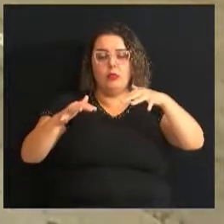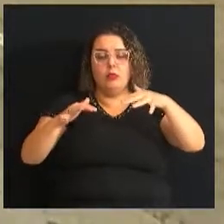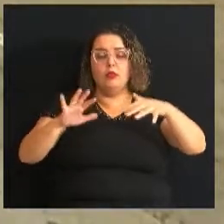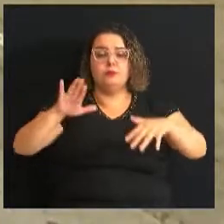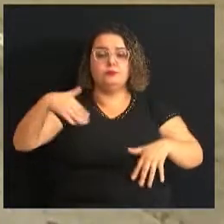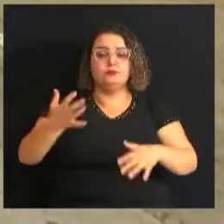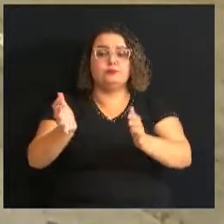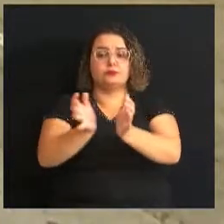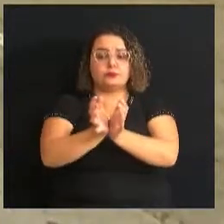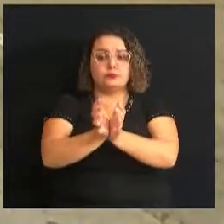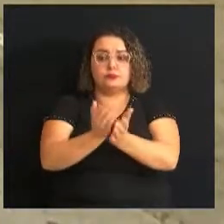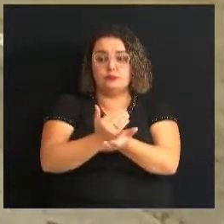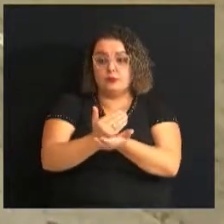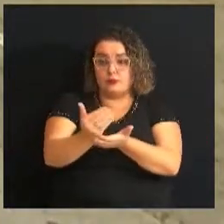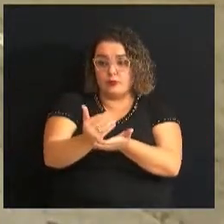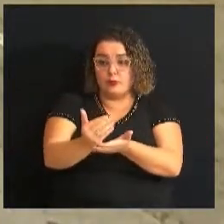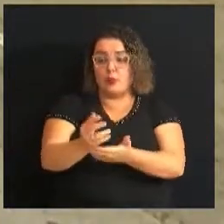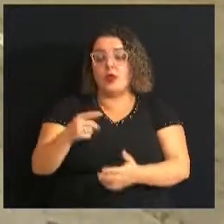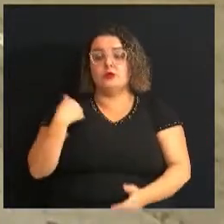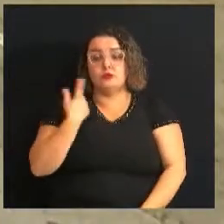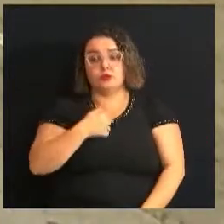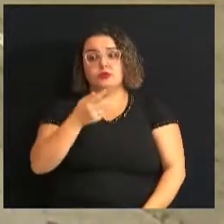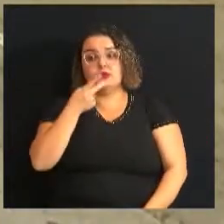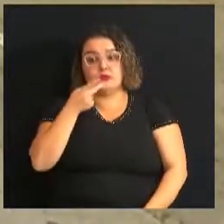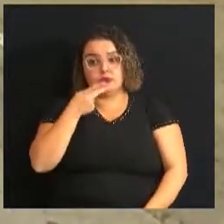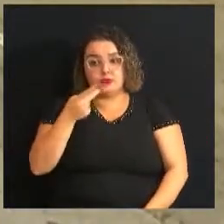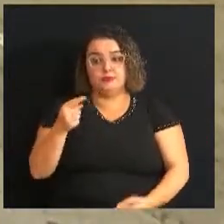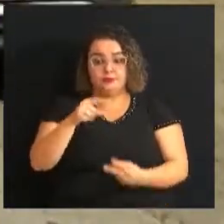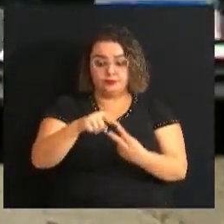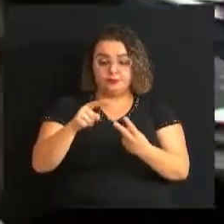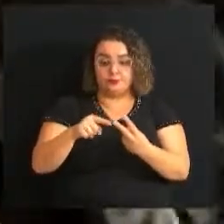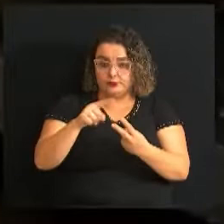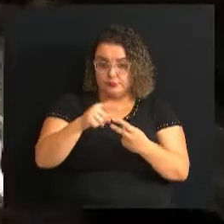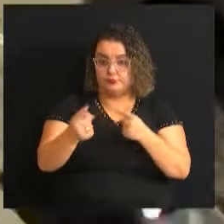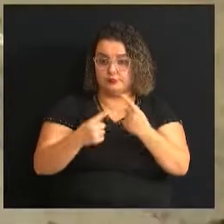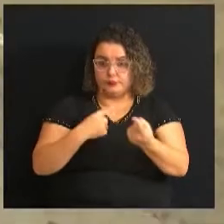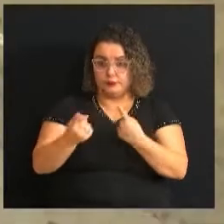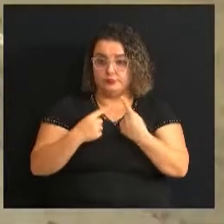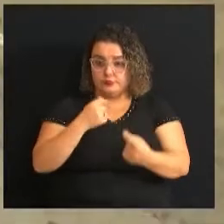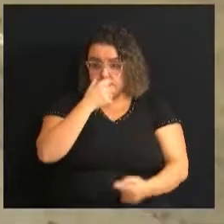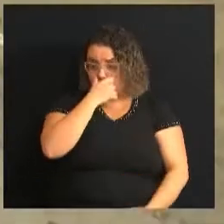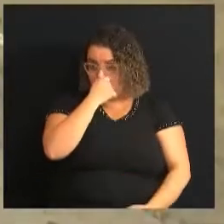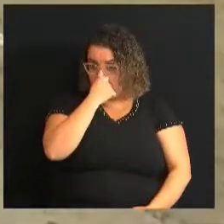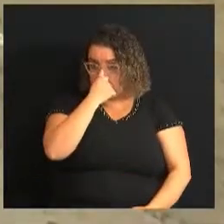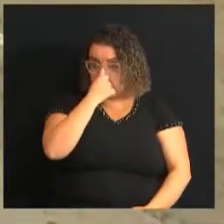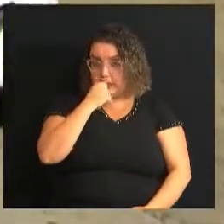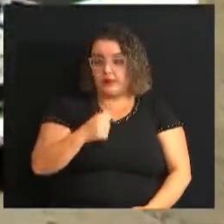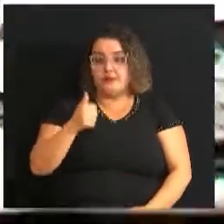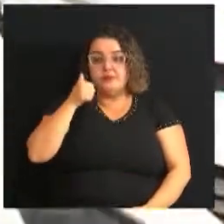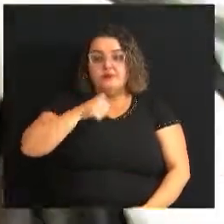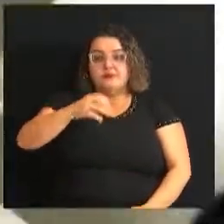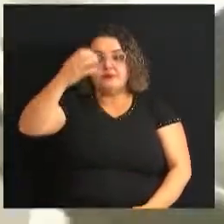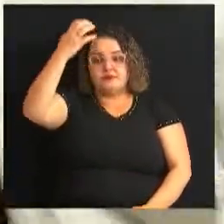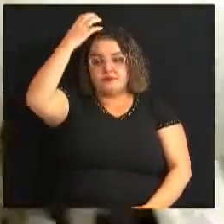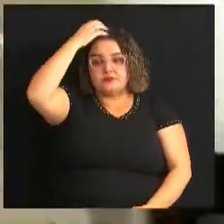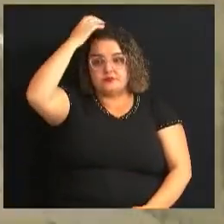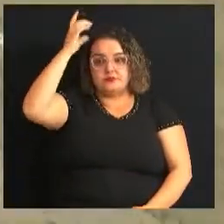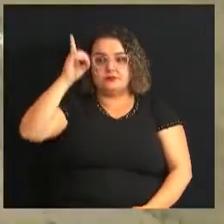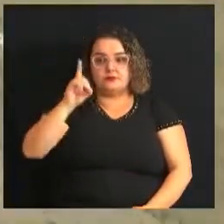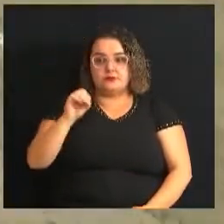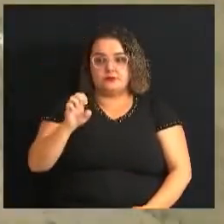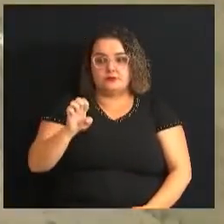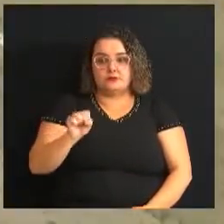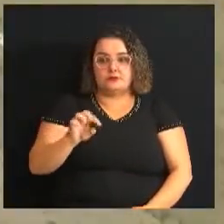comissão iniciou, nós citamos essas duas avenidas, a Princesa do Oeste, complementando com a